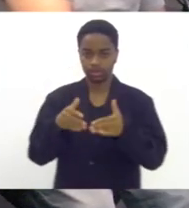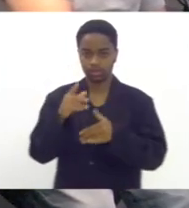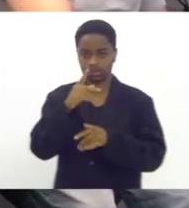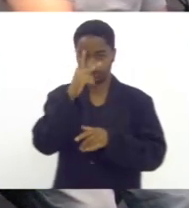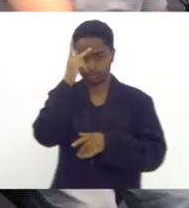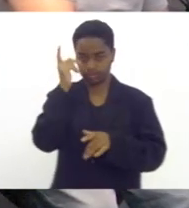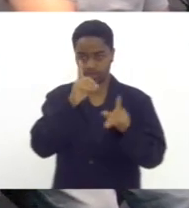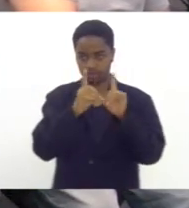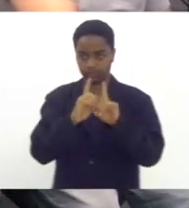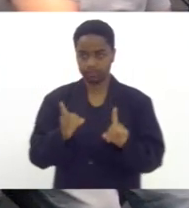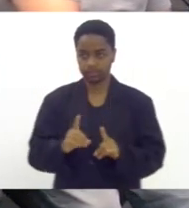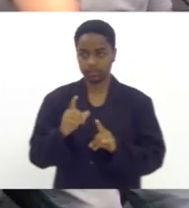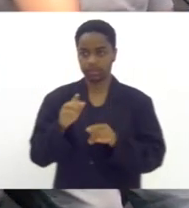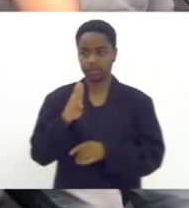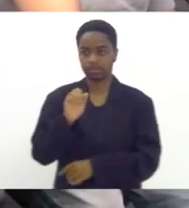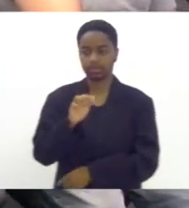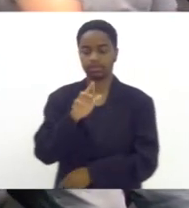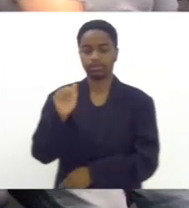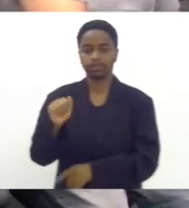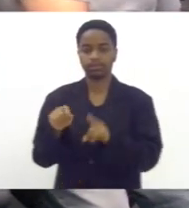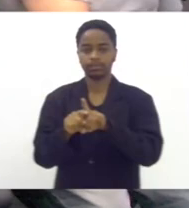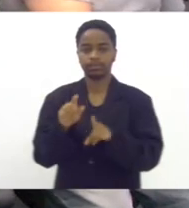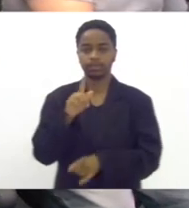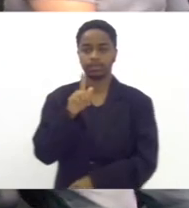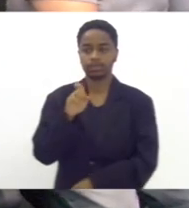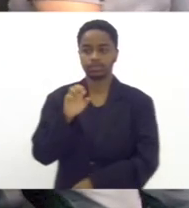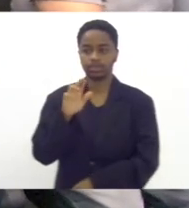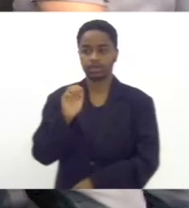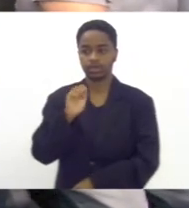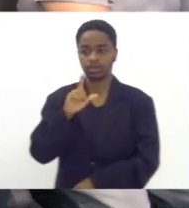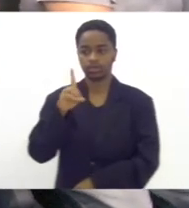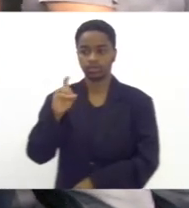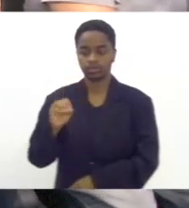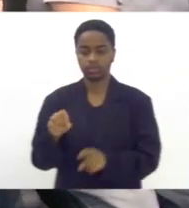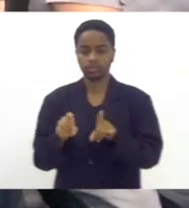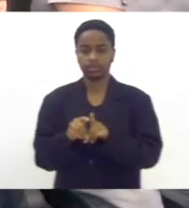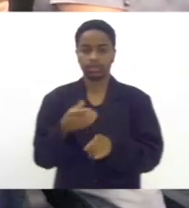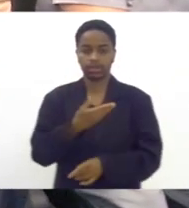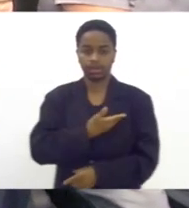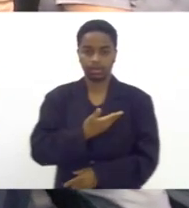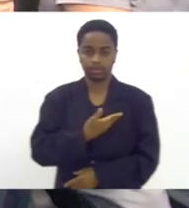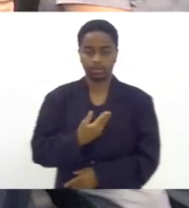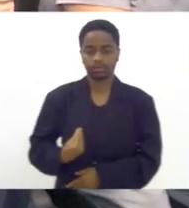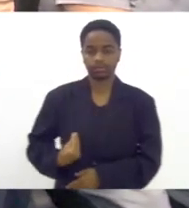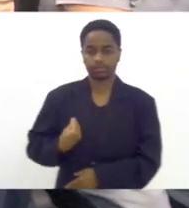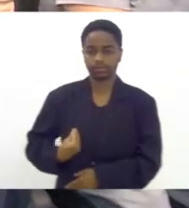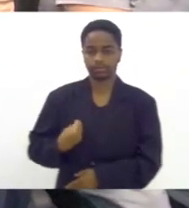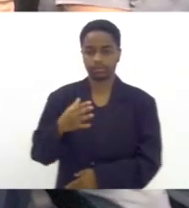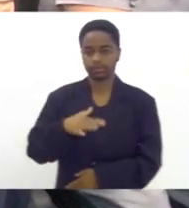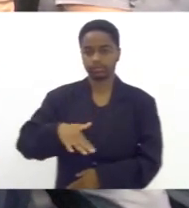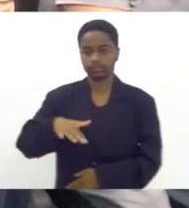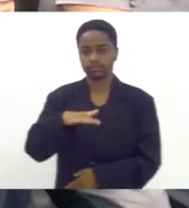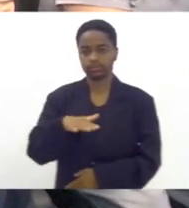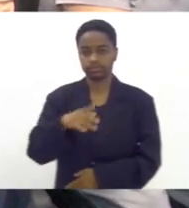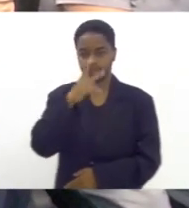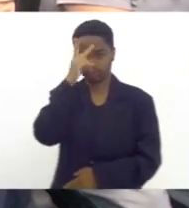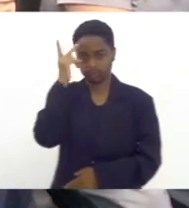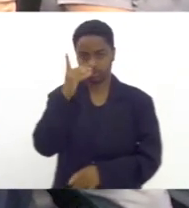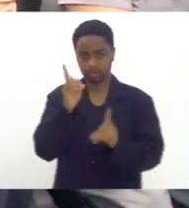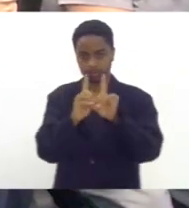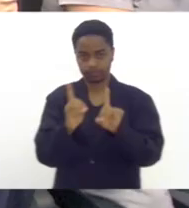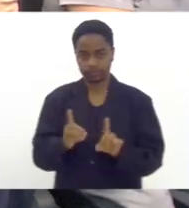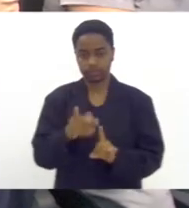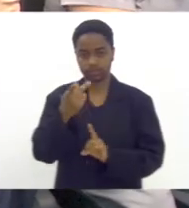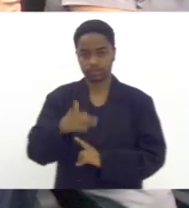Barra Dr Geraldo Nogueira que citei que é o nosso amigo e também diretor titular da Diretoria pcd da OAB e superintendente